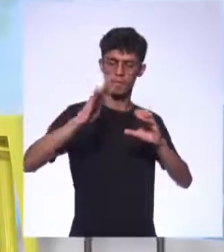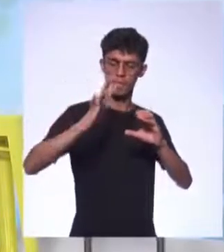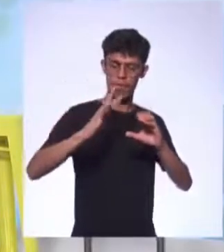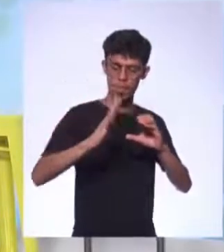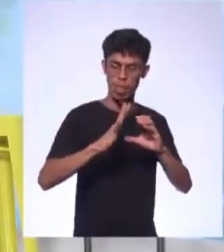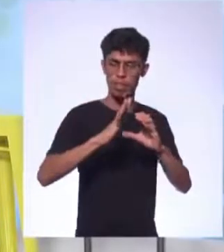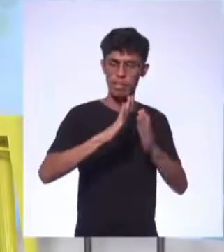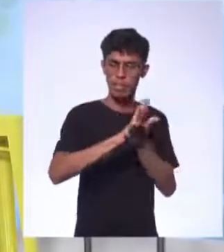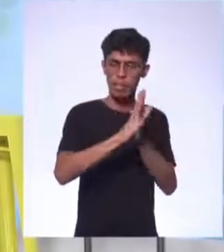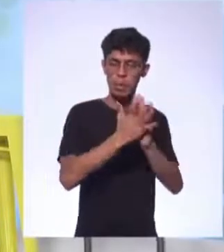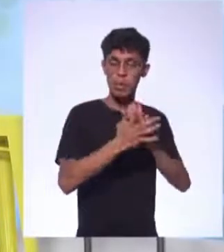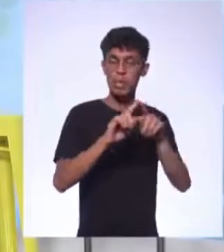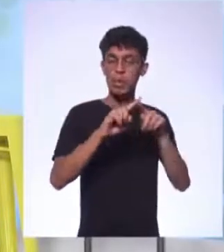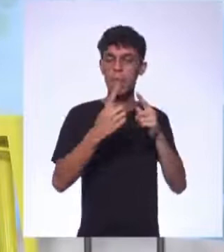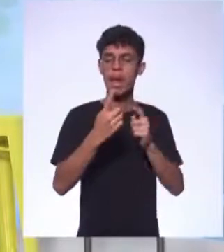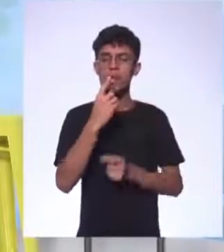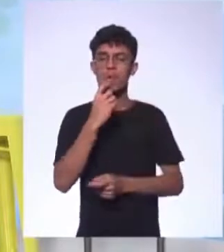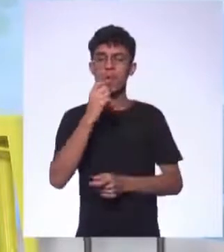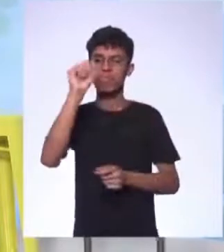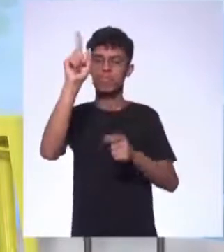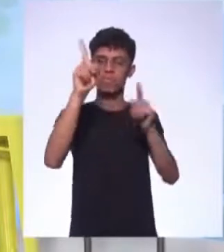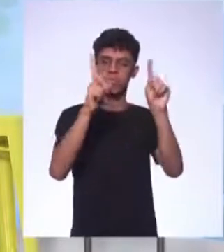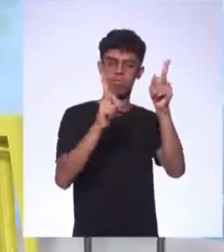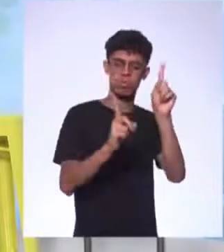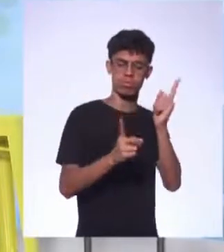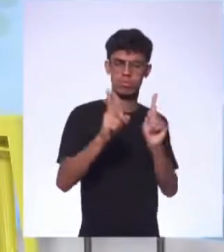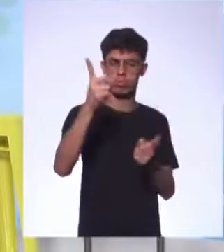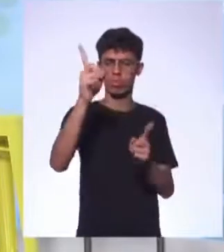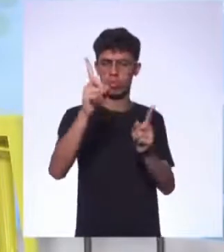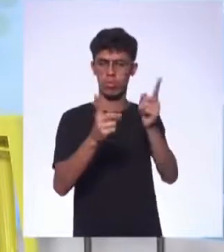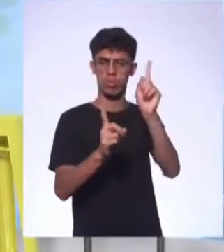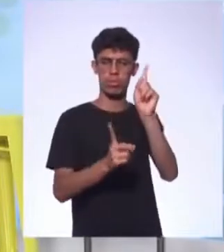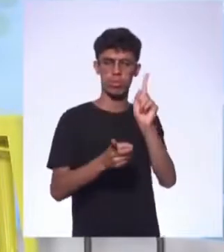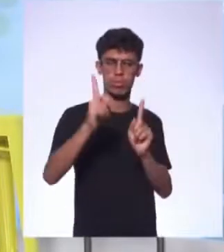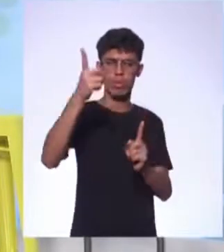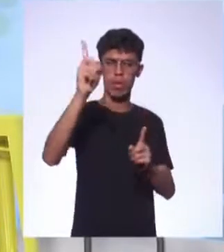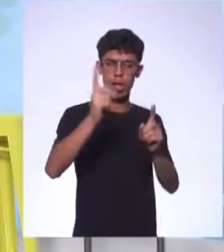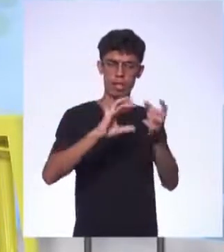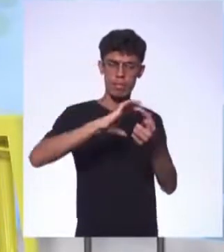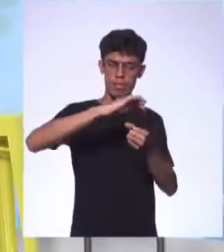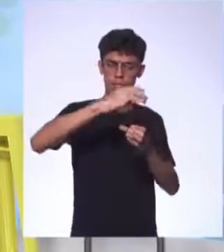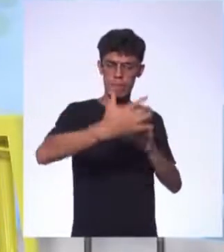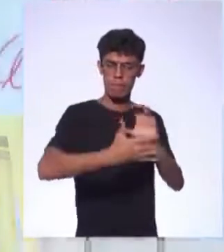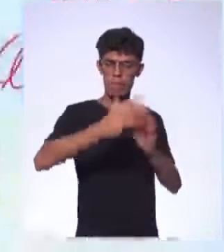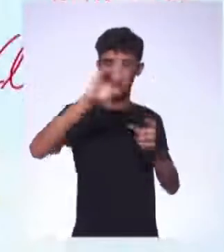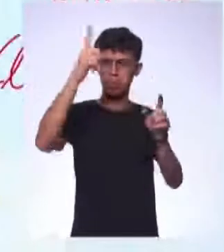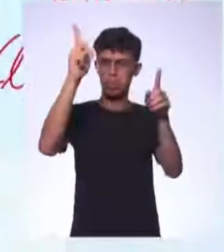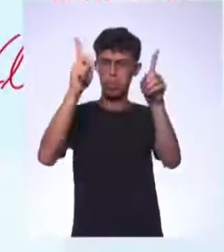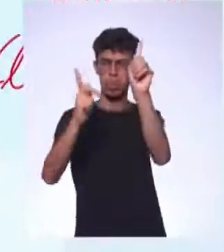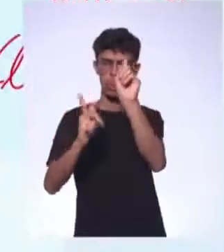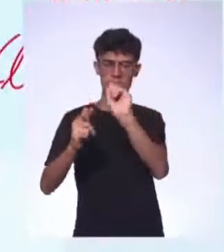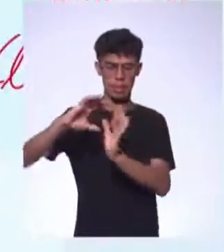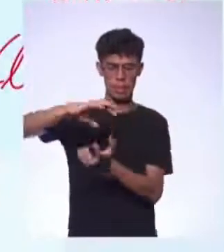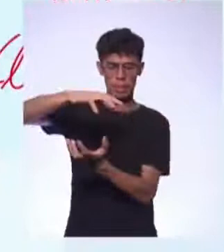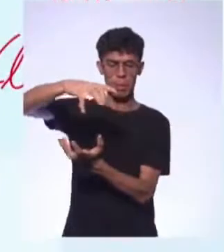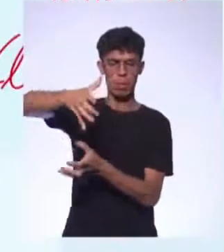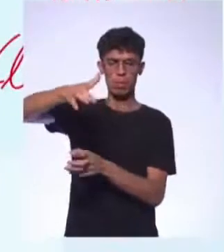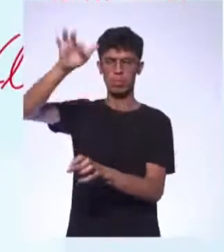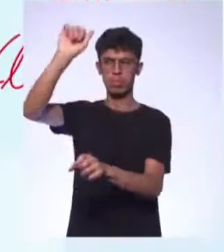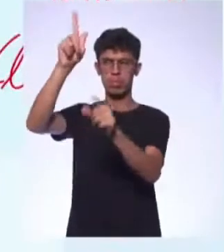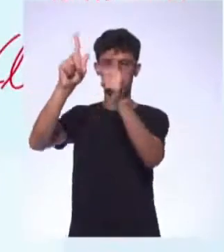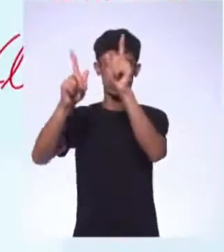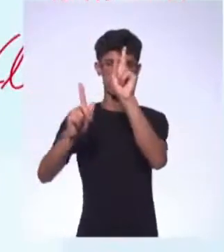infravermelhos, eles chegarão com maior intensidade aqui na Terra. E com isso vai